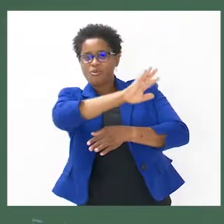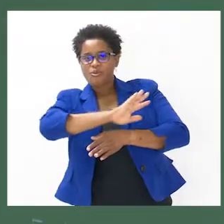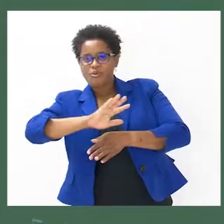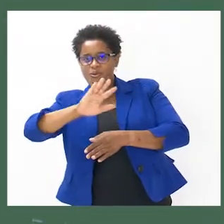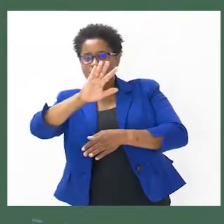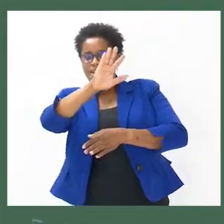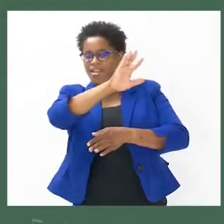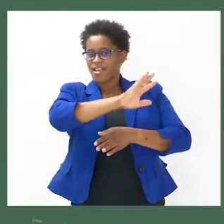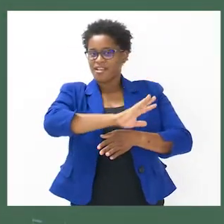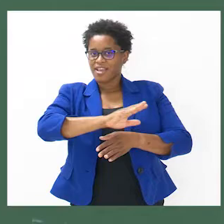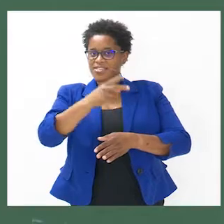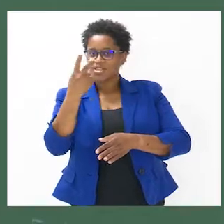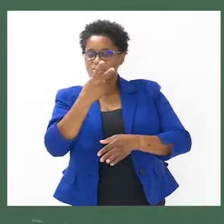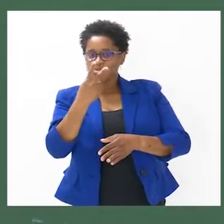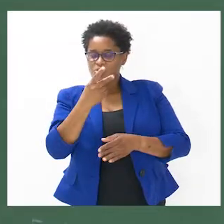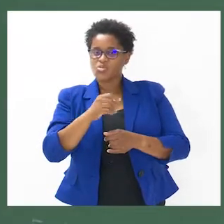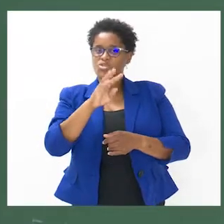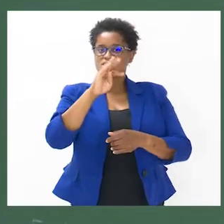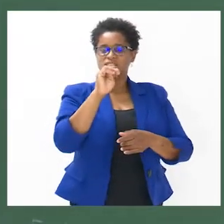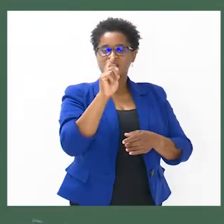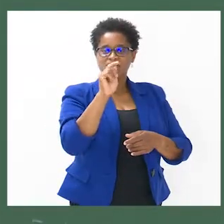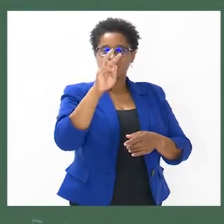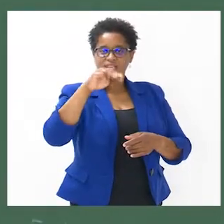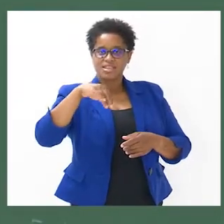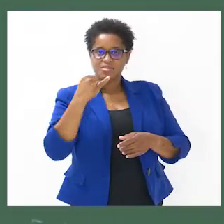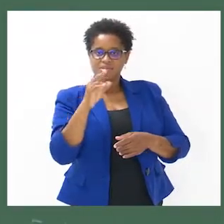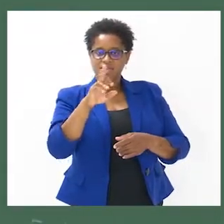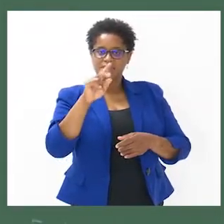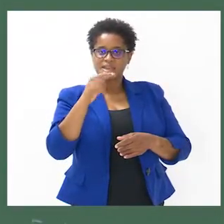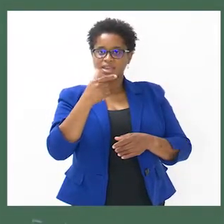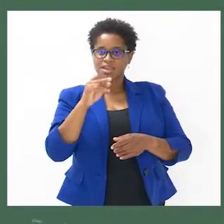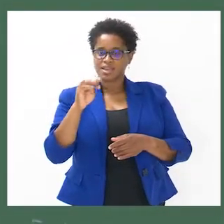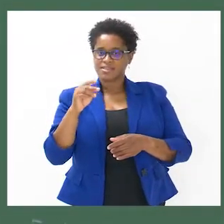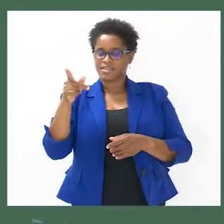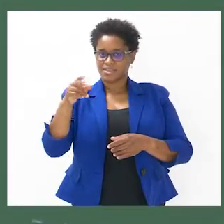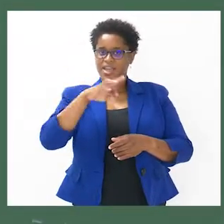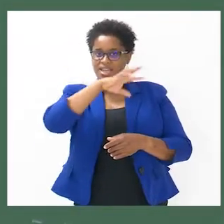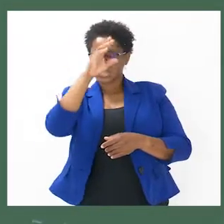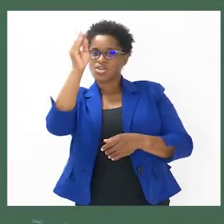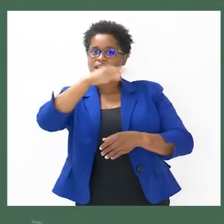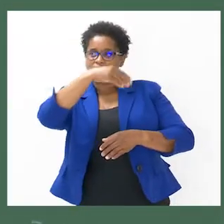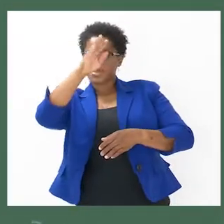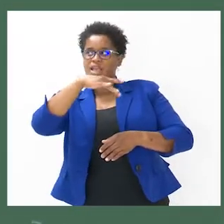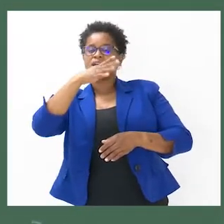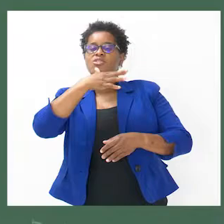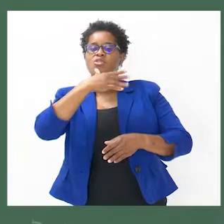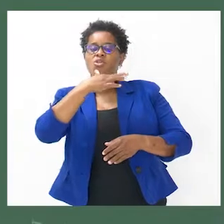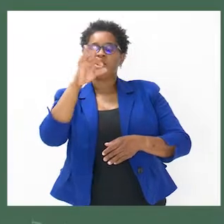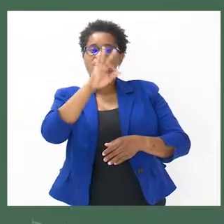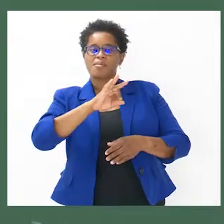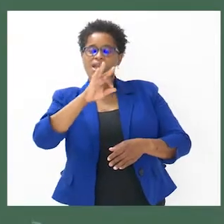também por essas duas semirretas, não é? Temos aqui a região